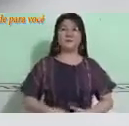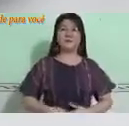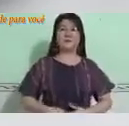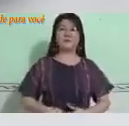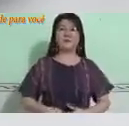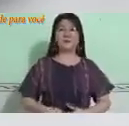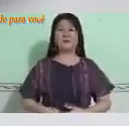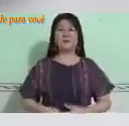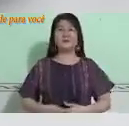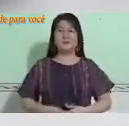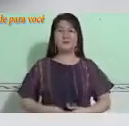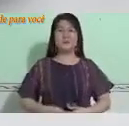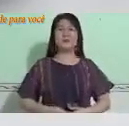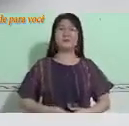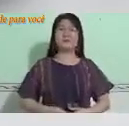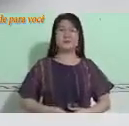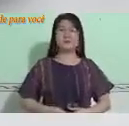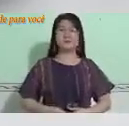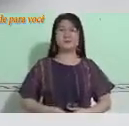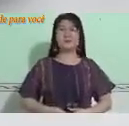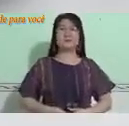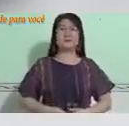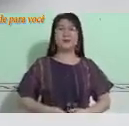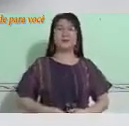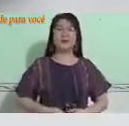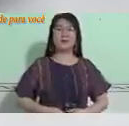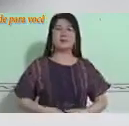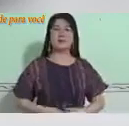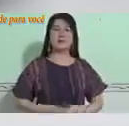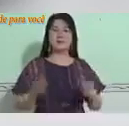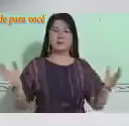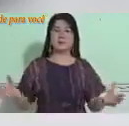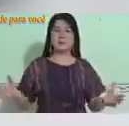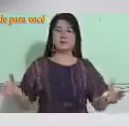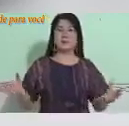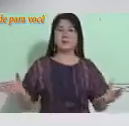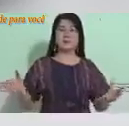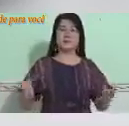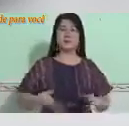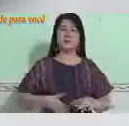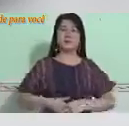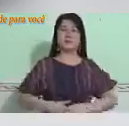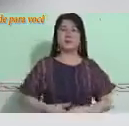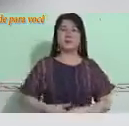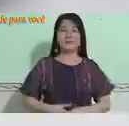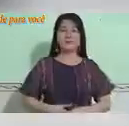gravidez, sentindo necessidade de fazer o teste o mais rápido possível.